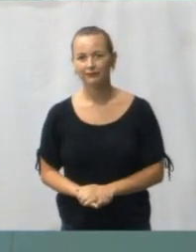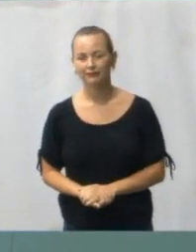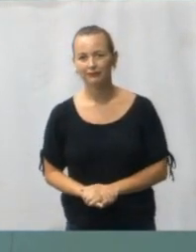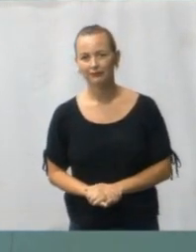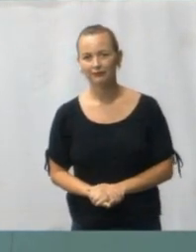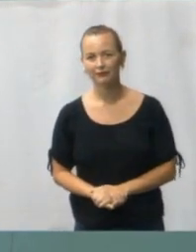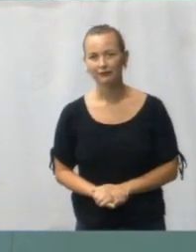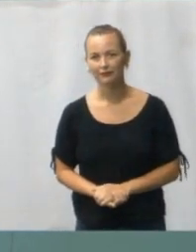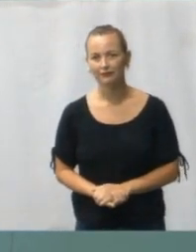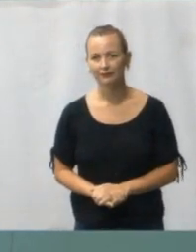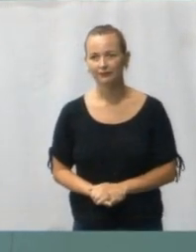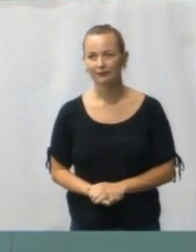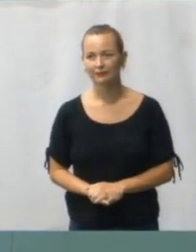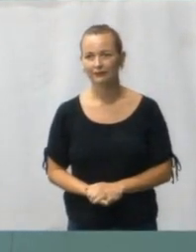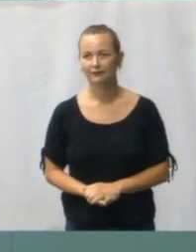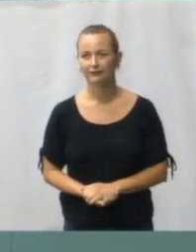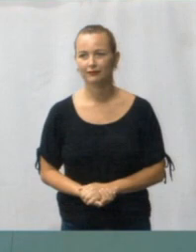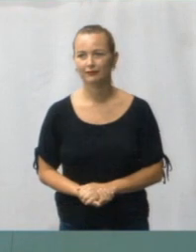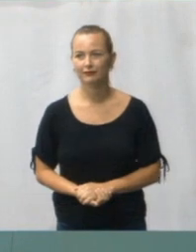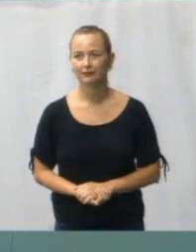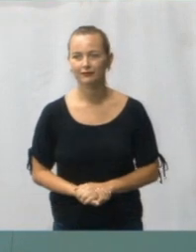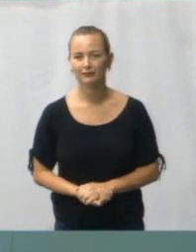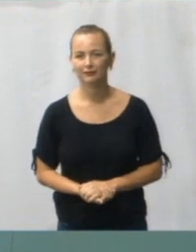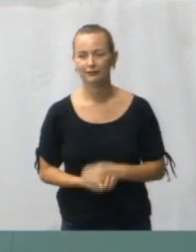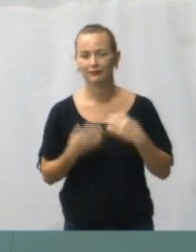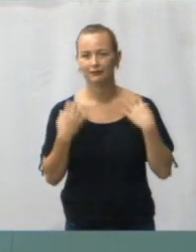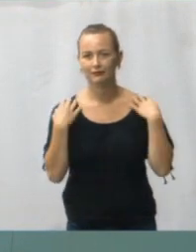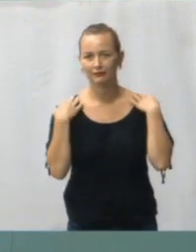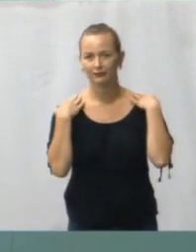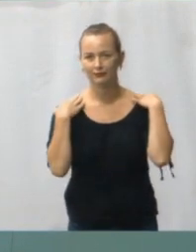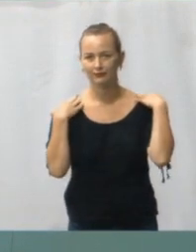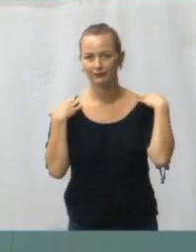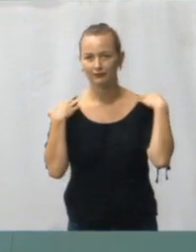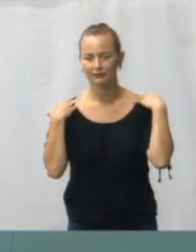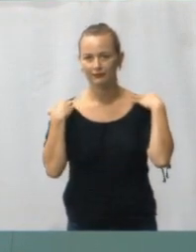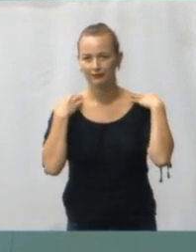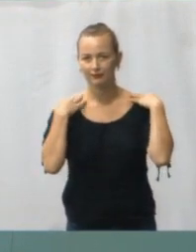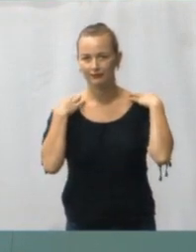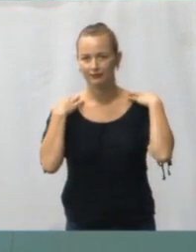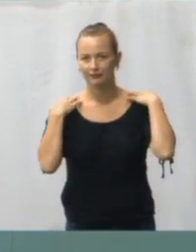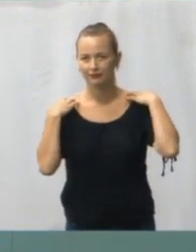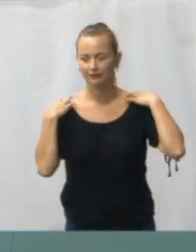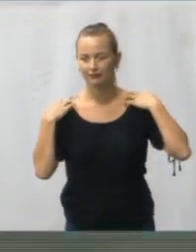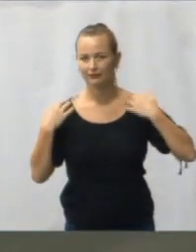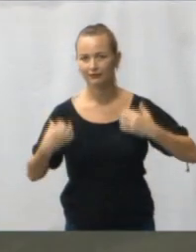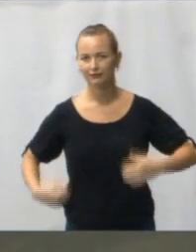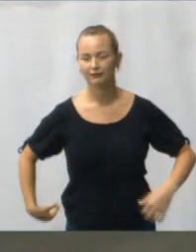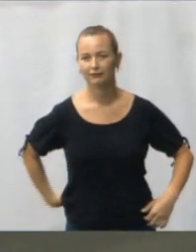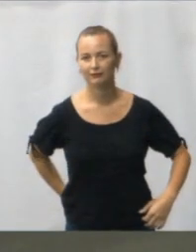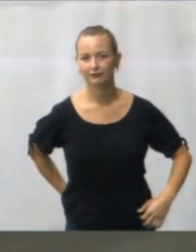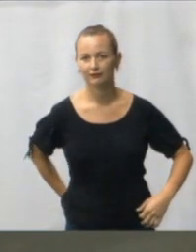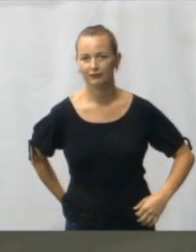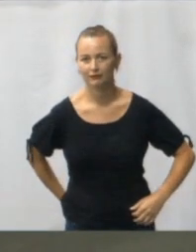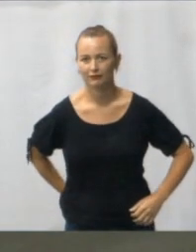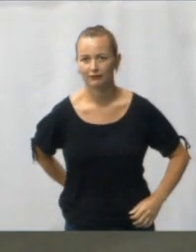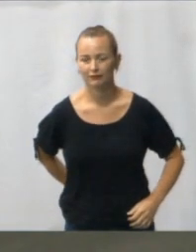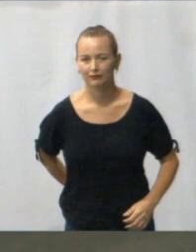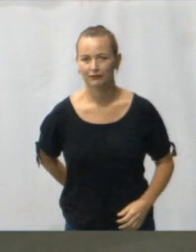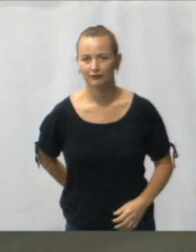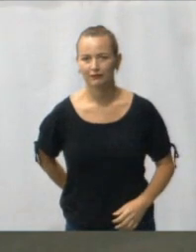Não está dando no painel. Agora sim. Foi? Agora sim, vereadores.